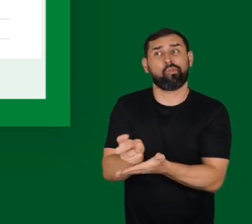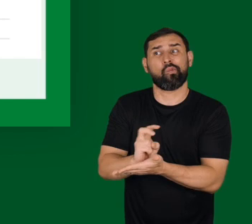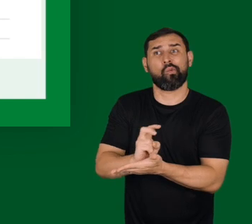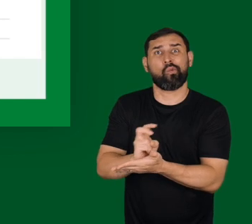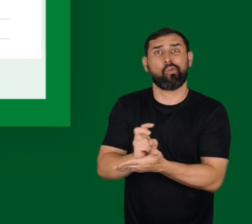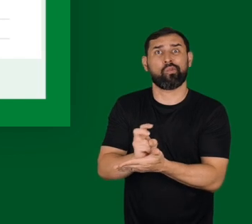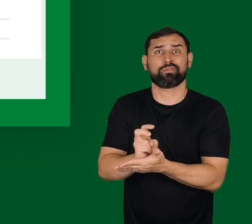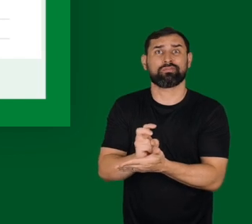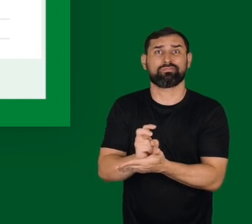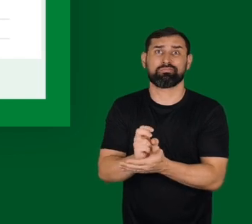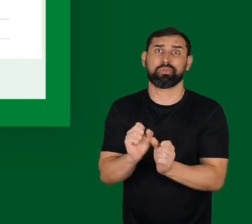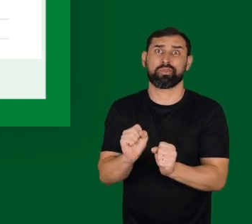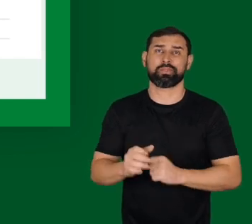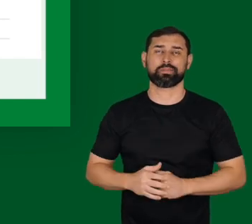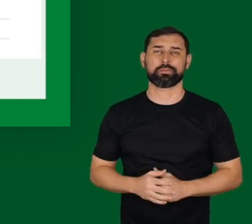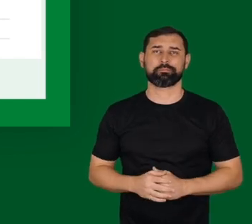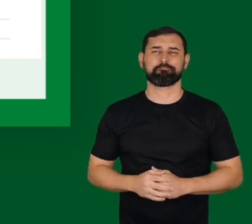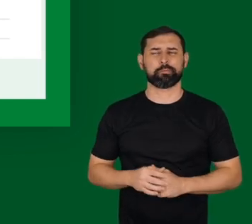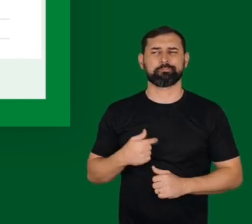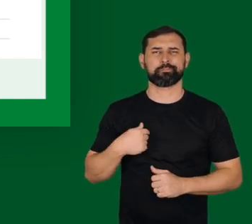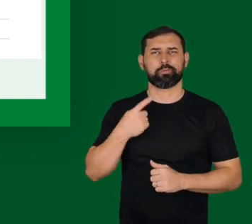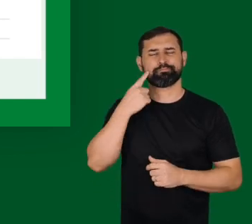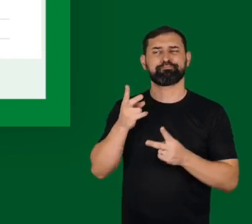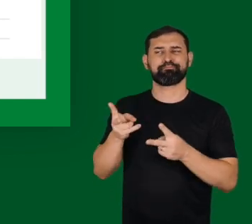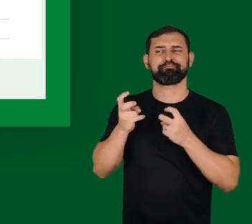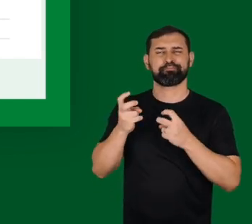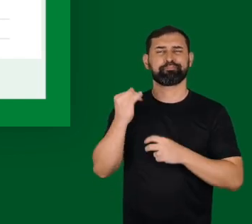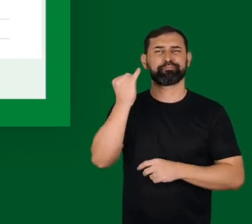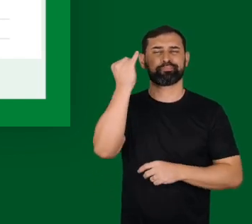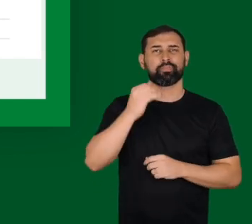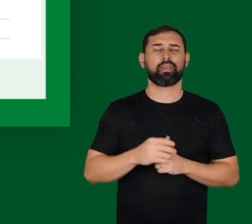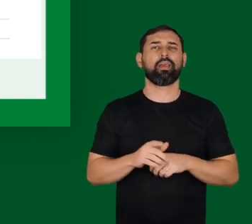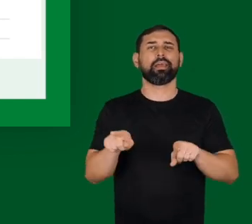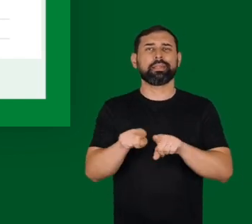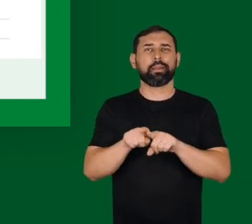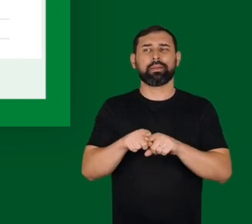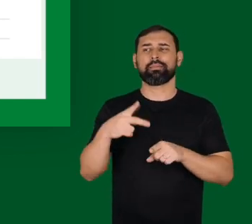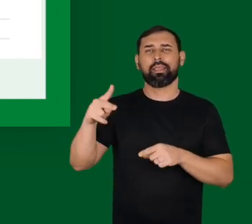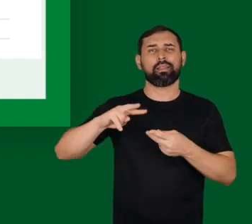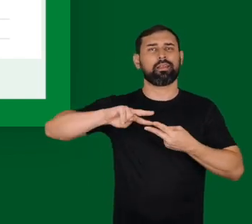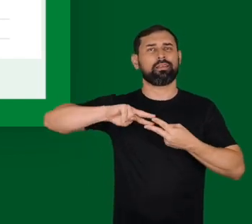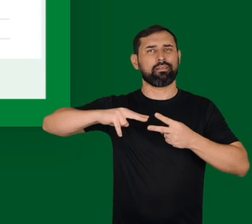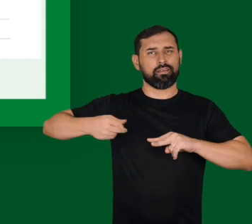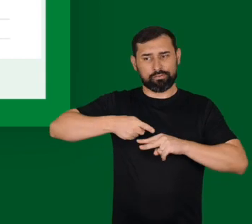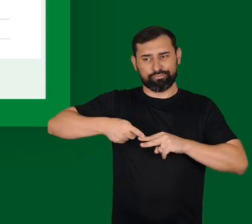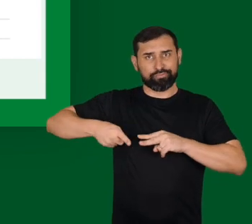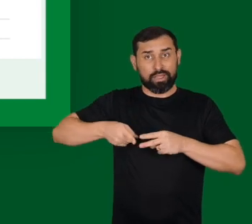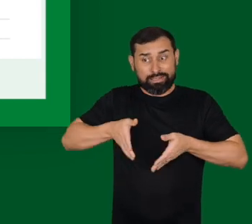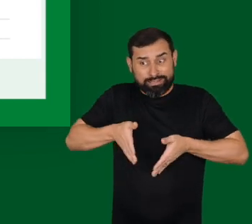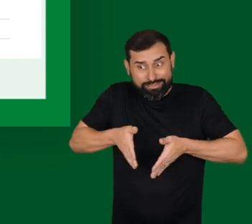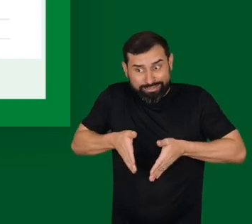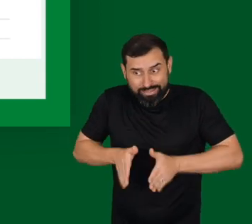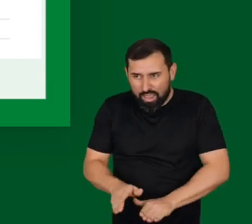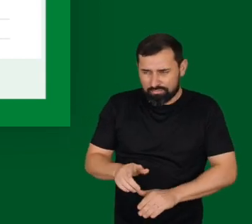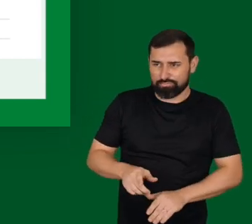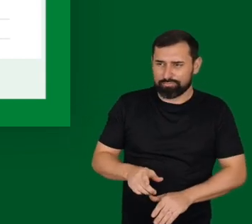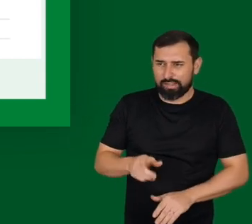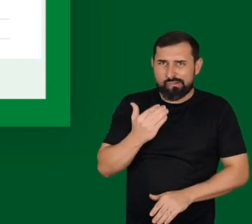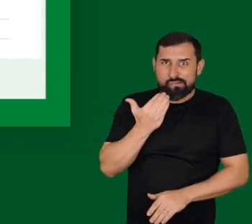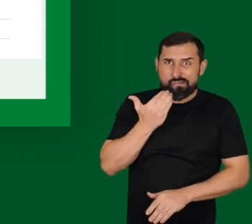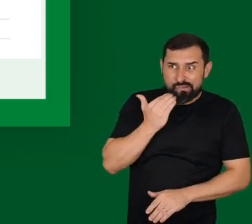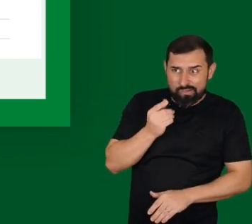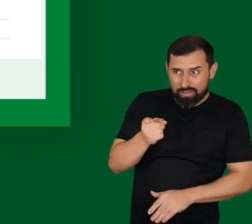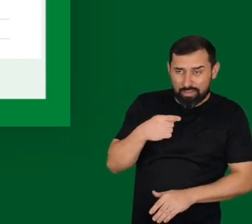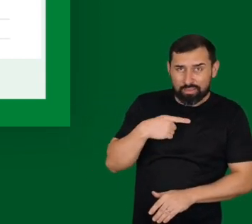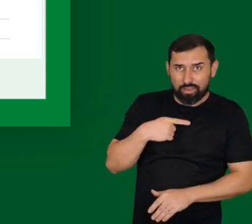E lembrar também, né, que o tempo que aquela criança fica convulsionando também está